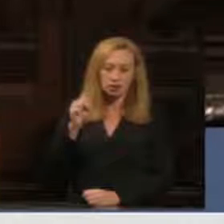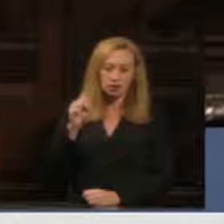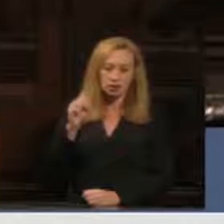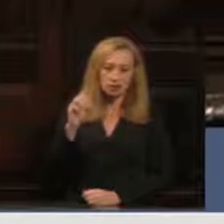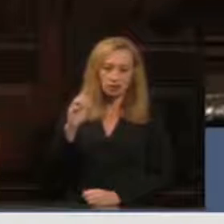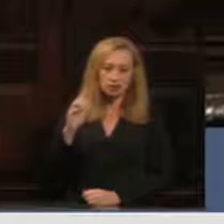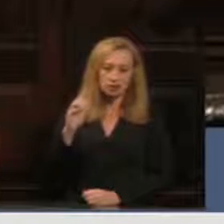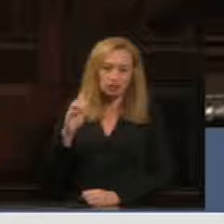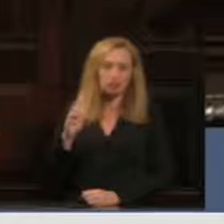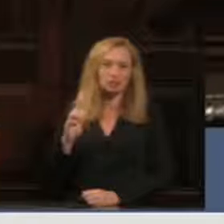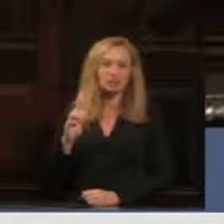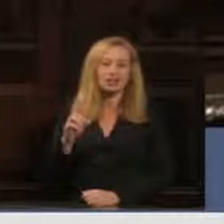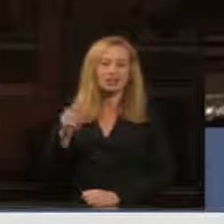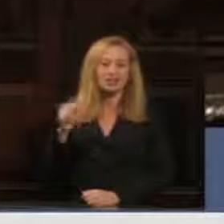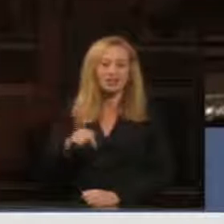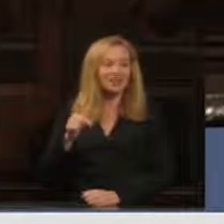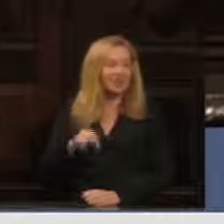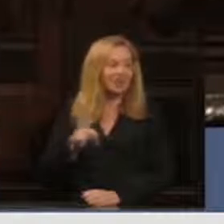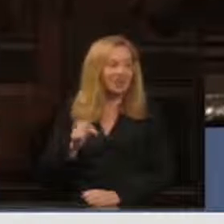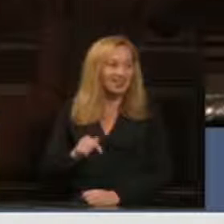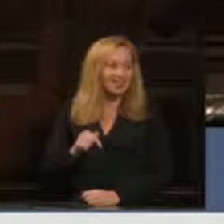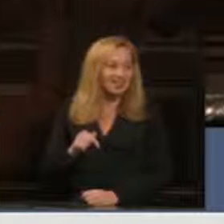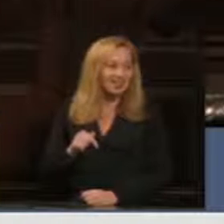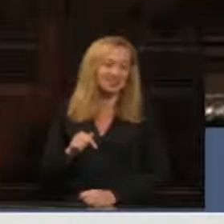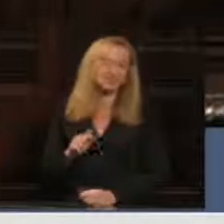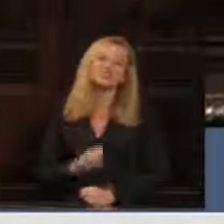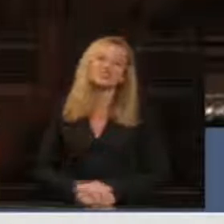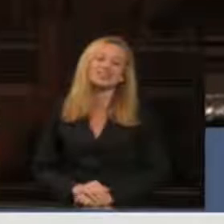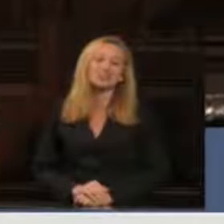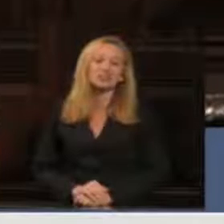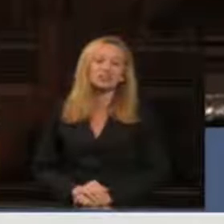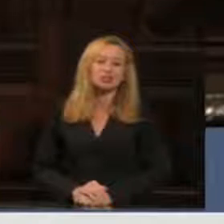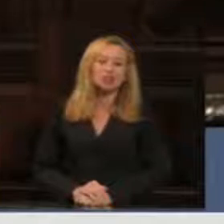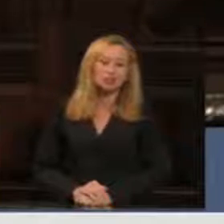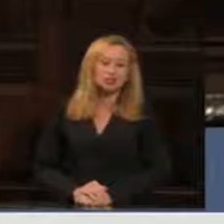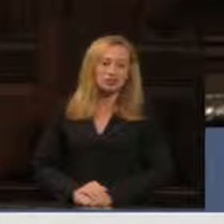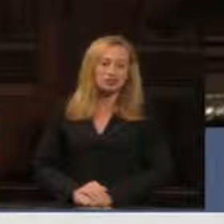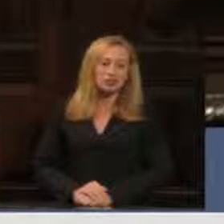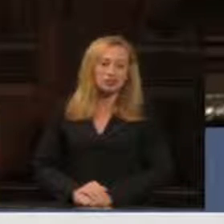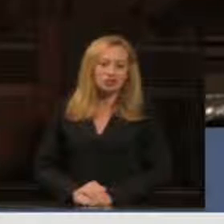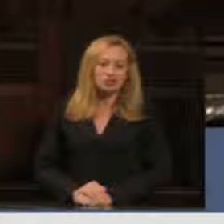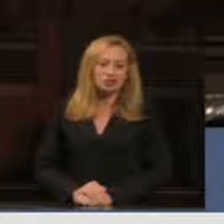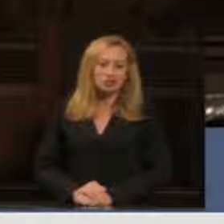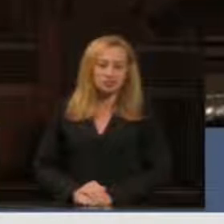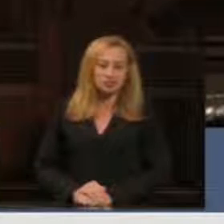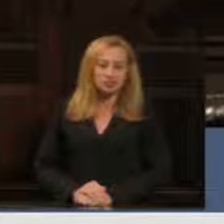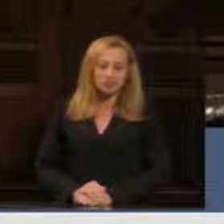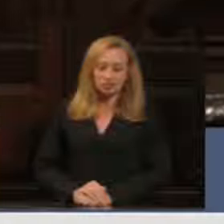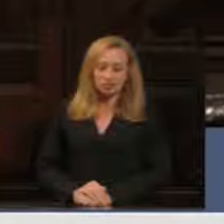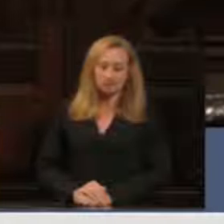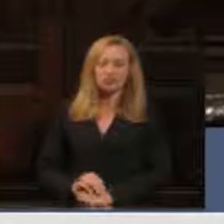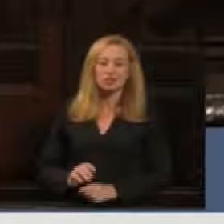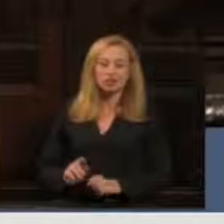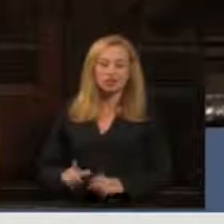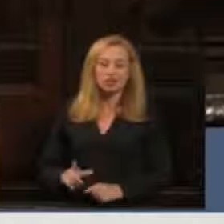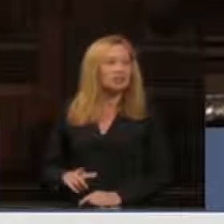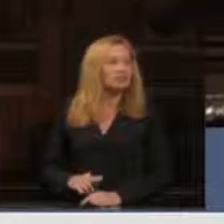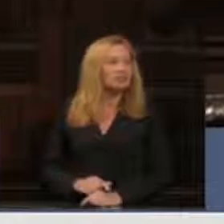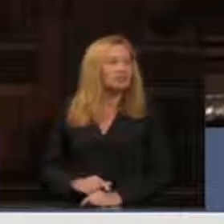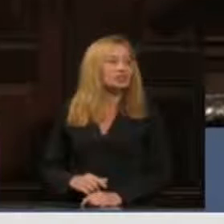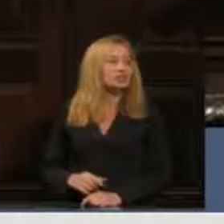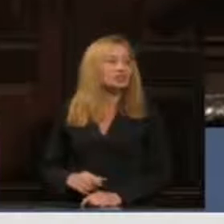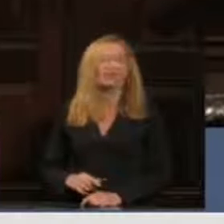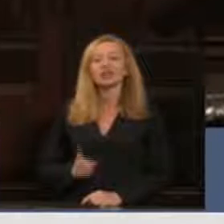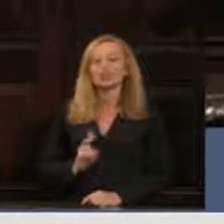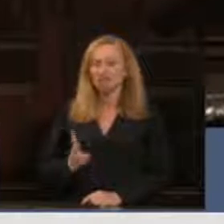por enquanto, e o disse bem, porque eu também afirmo que o partido que mais cresce nesse parlamento sempre é o partido do